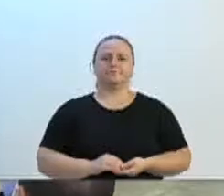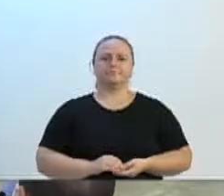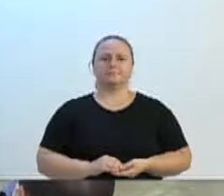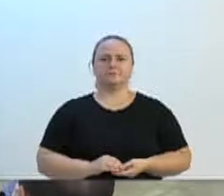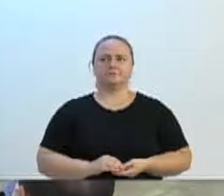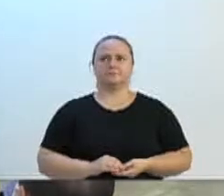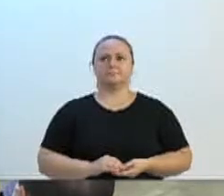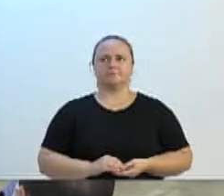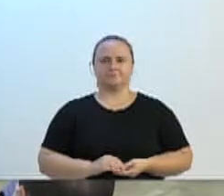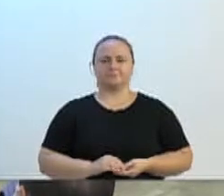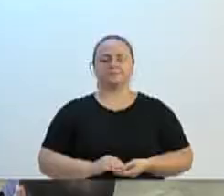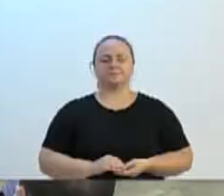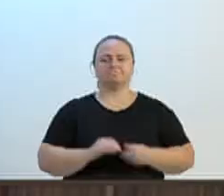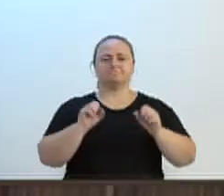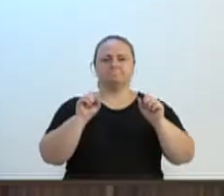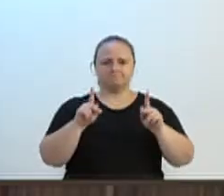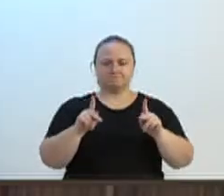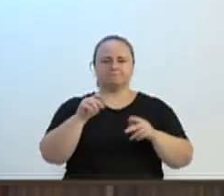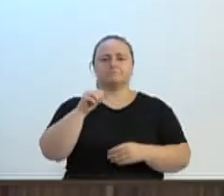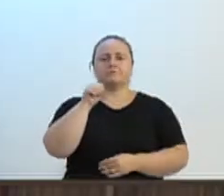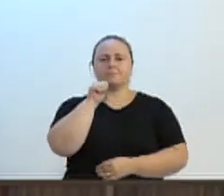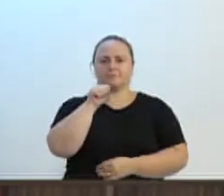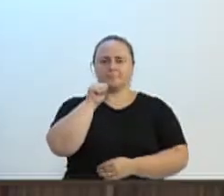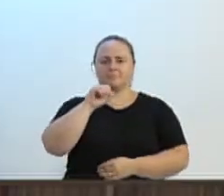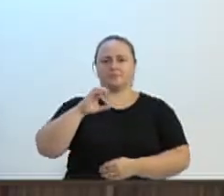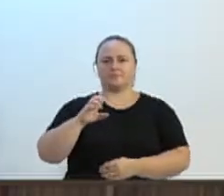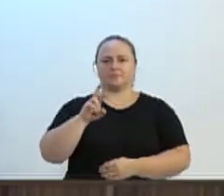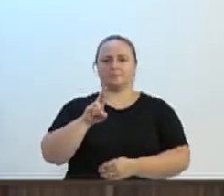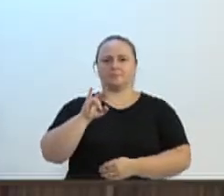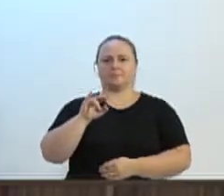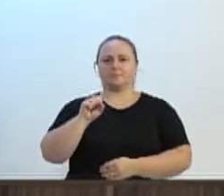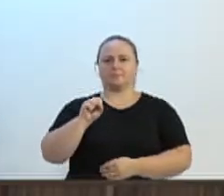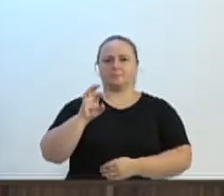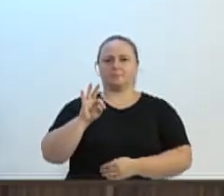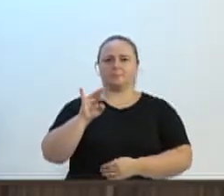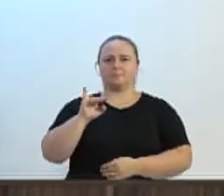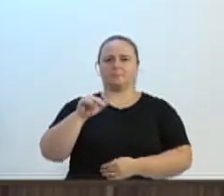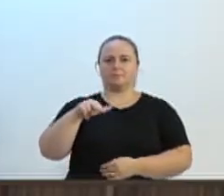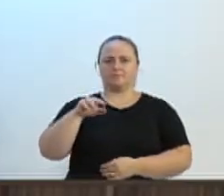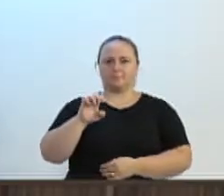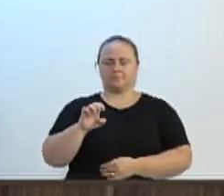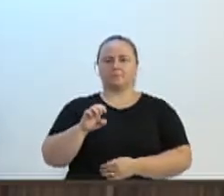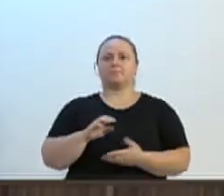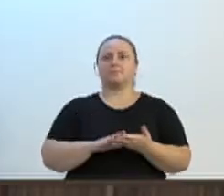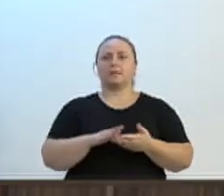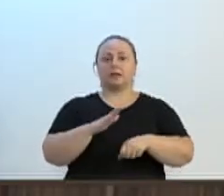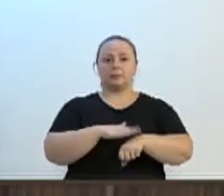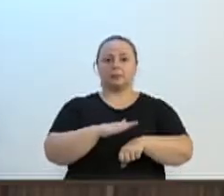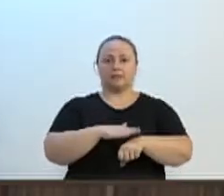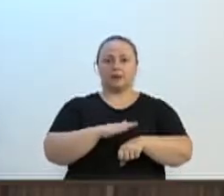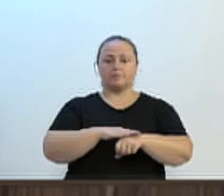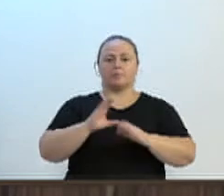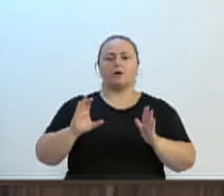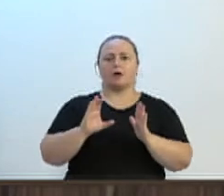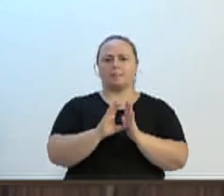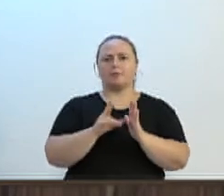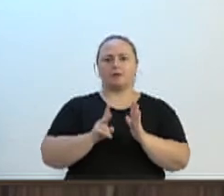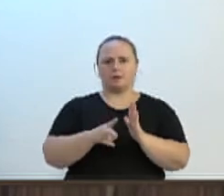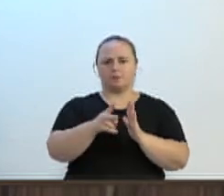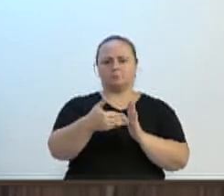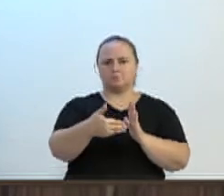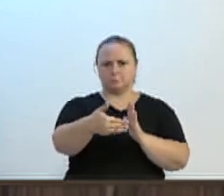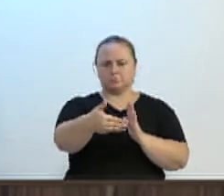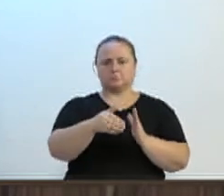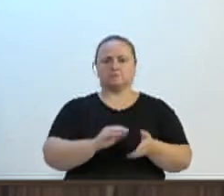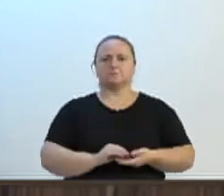Ok, senhora Cristiane, também o vereador Caminha disponibilizou o seu tempo, se quiser fazer mais alguma fala no seu momento da